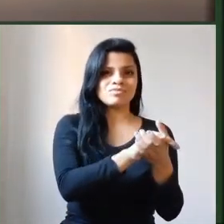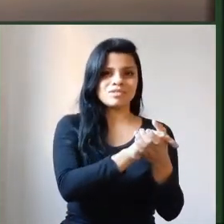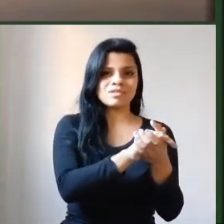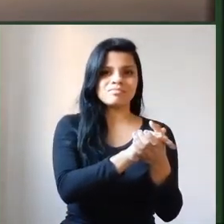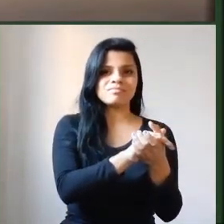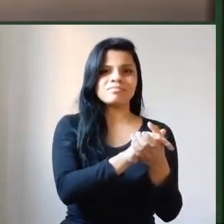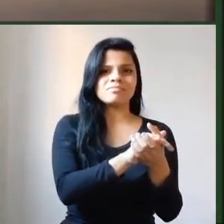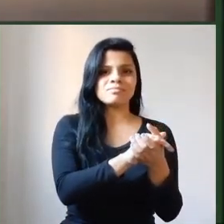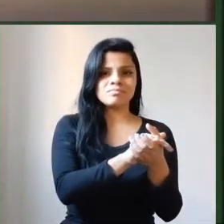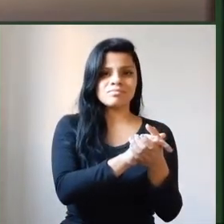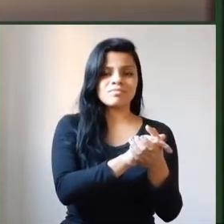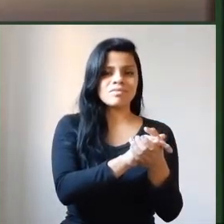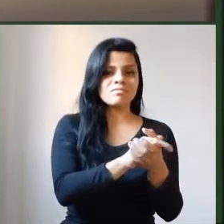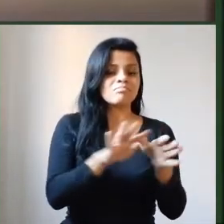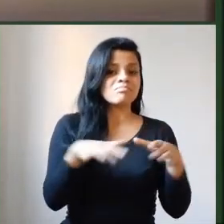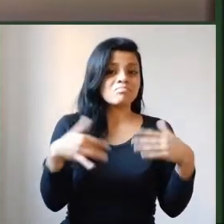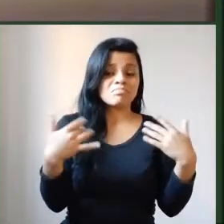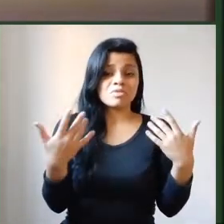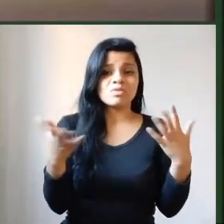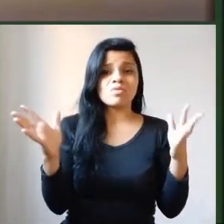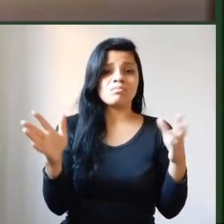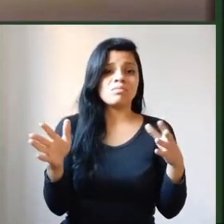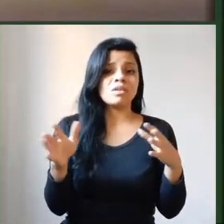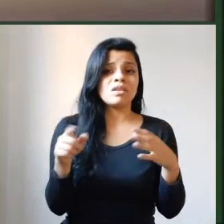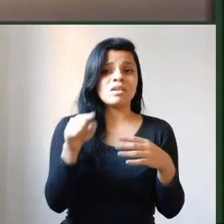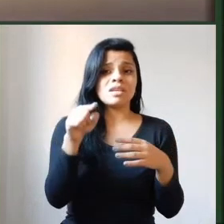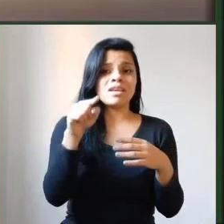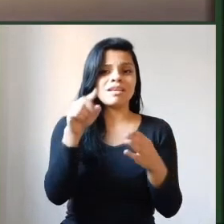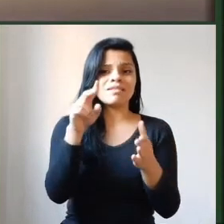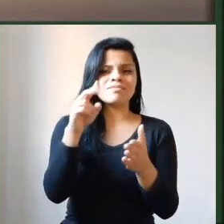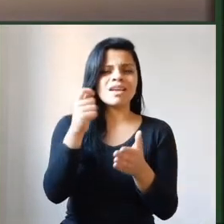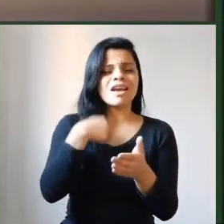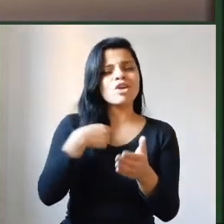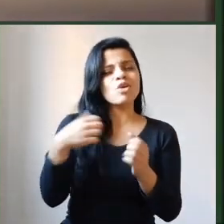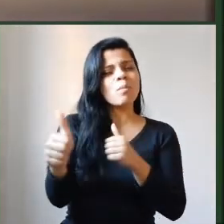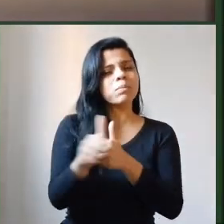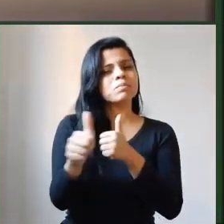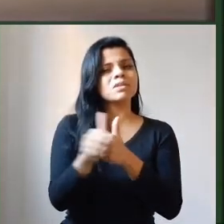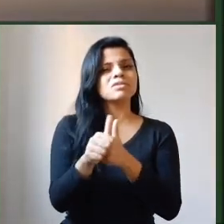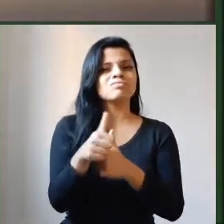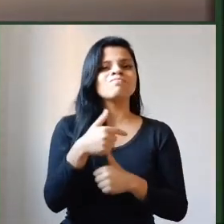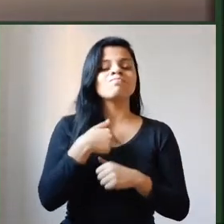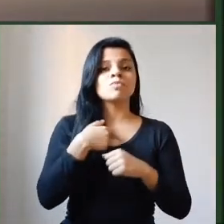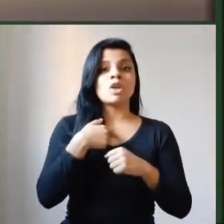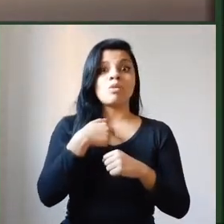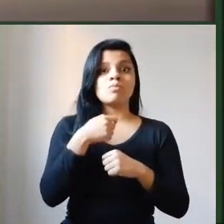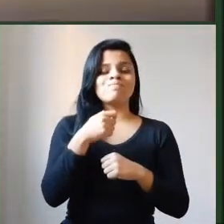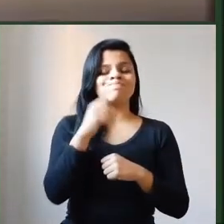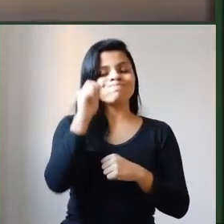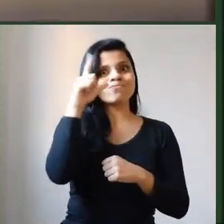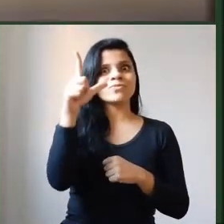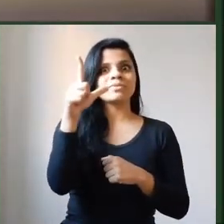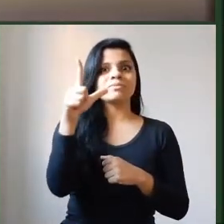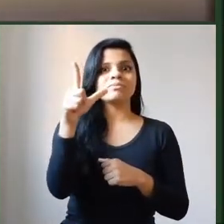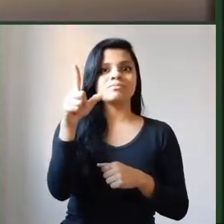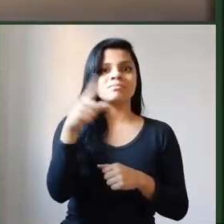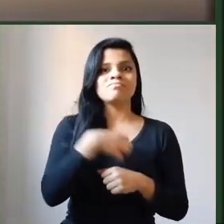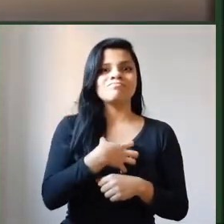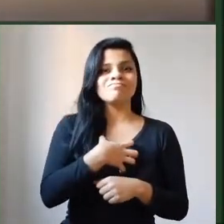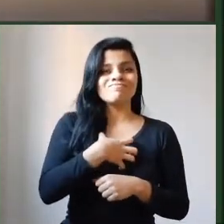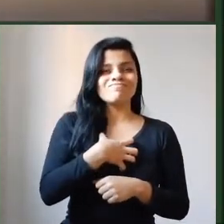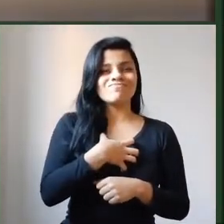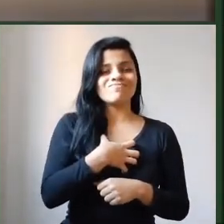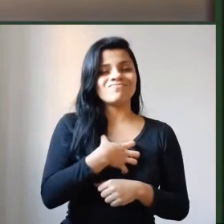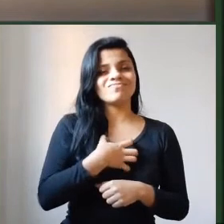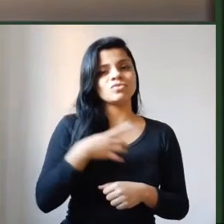dele foi algo que me abriu os olhos, sabe? Eu acho que a gente acaba esquecendo muitas vezes que a gente não